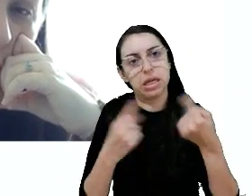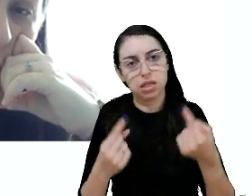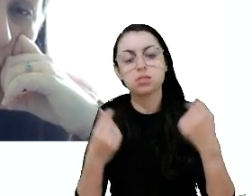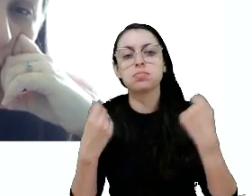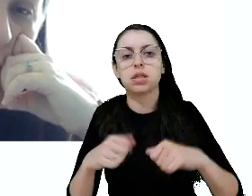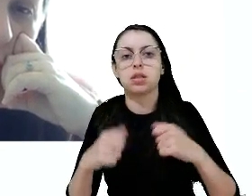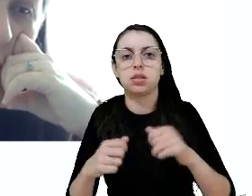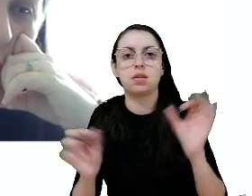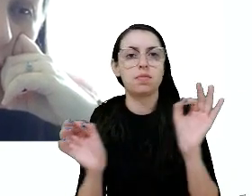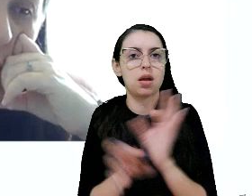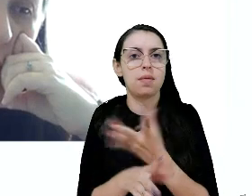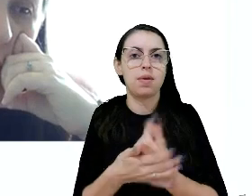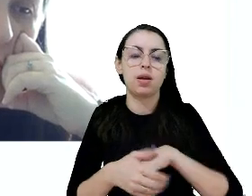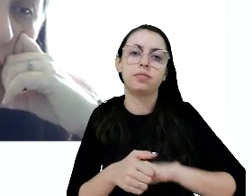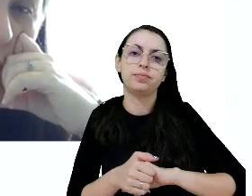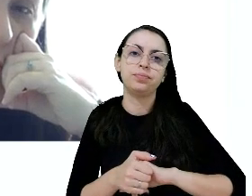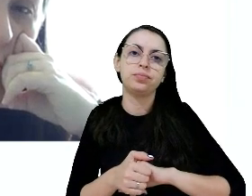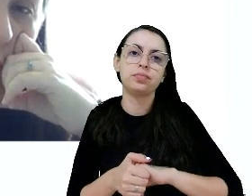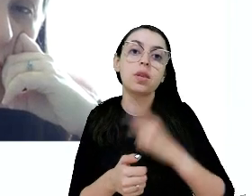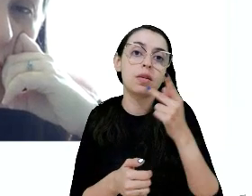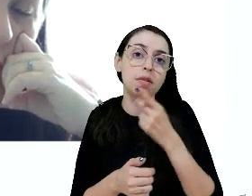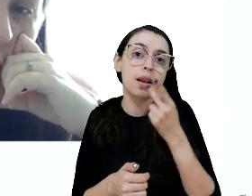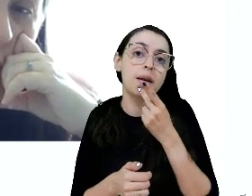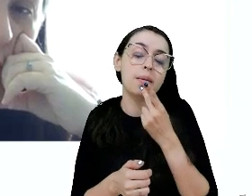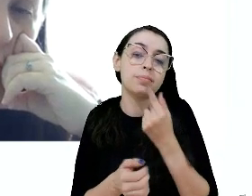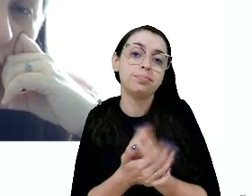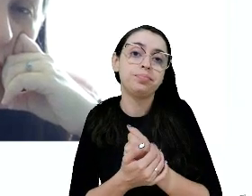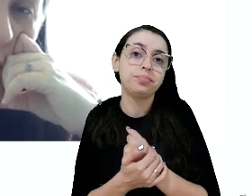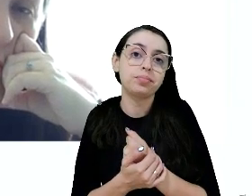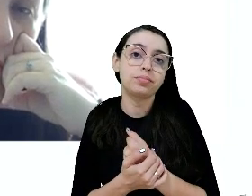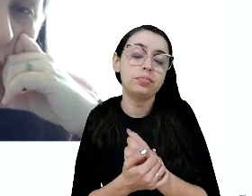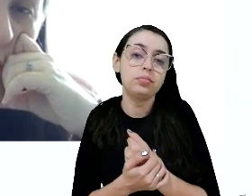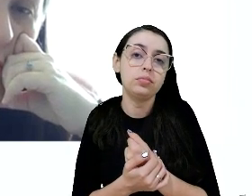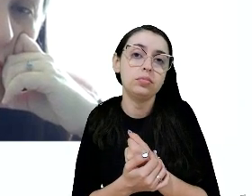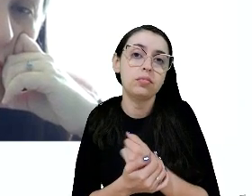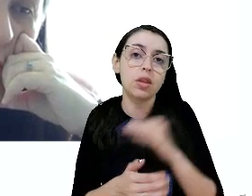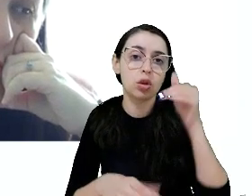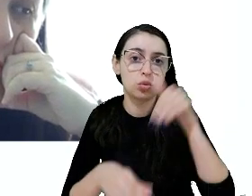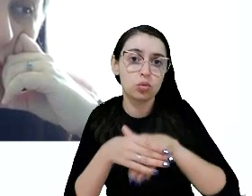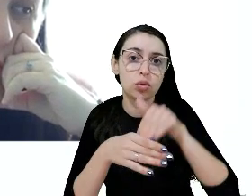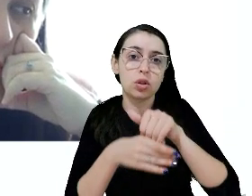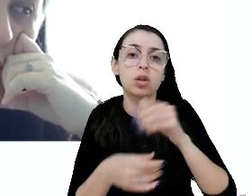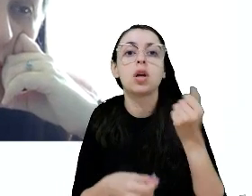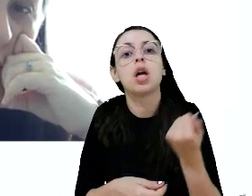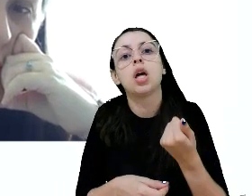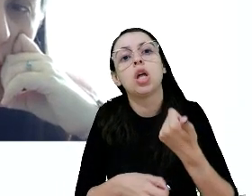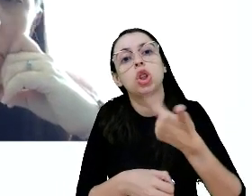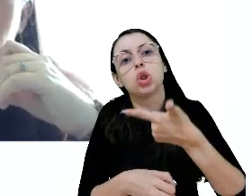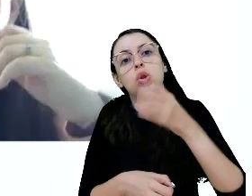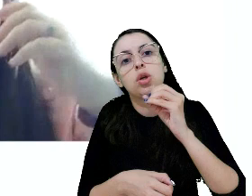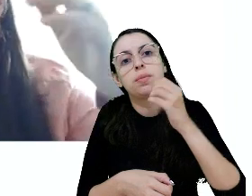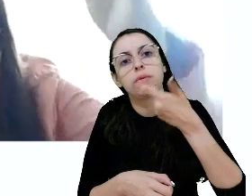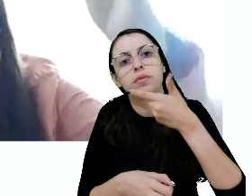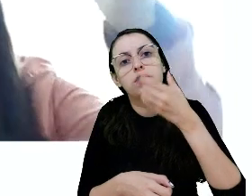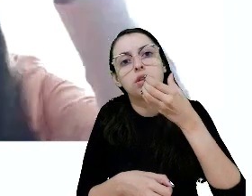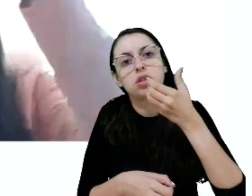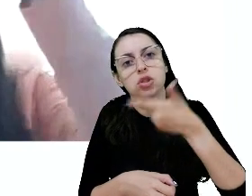que efetivamente dar um basta. E eu diria, principalmente nas urnas em